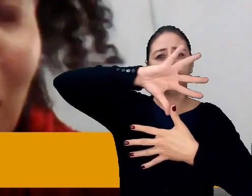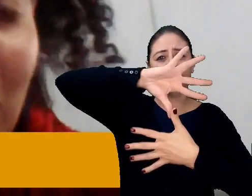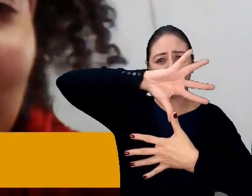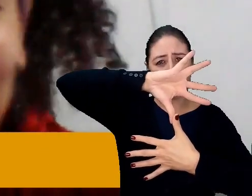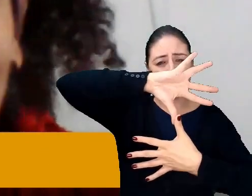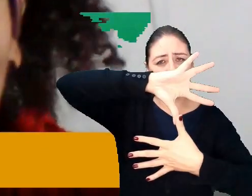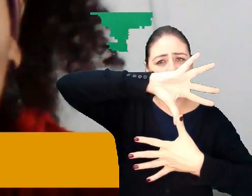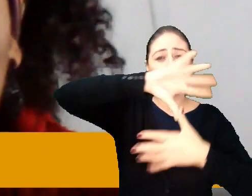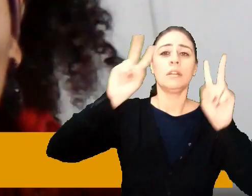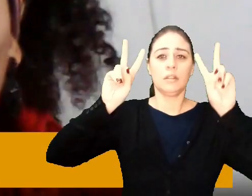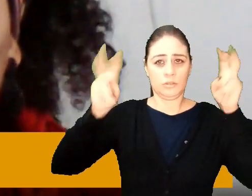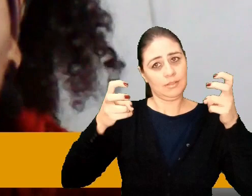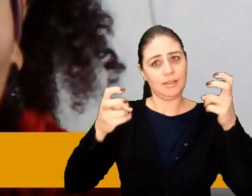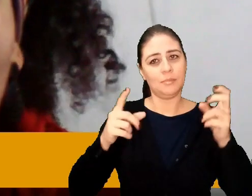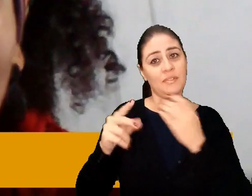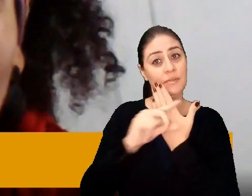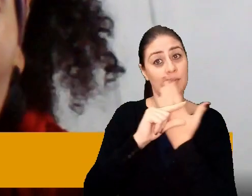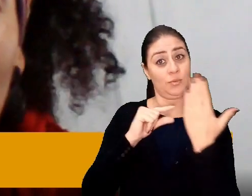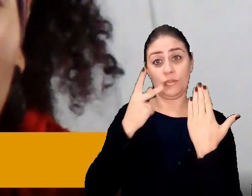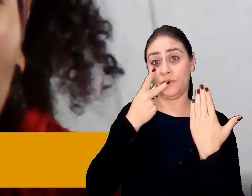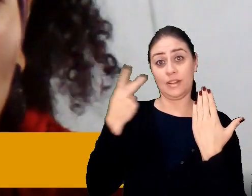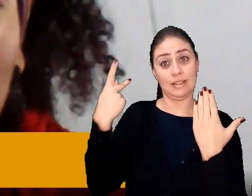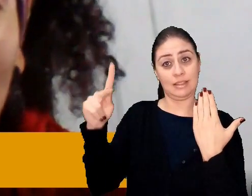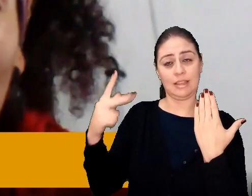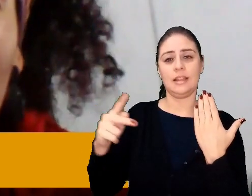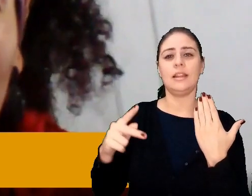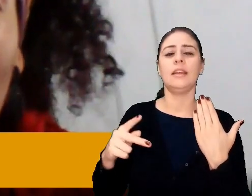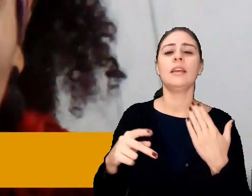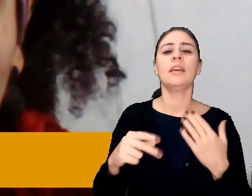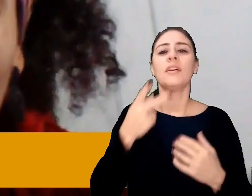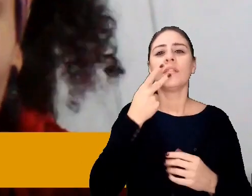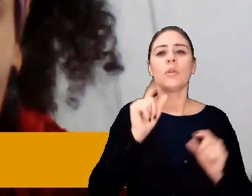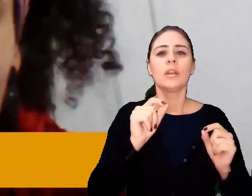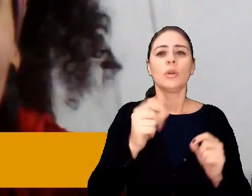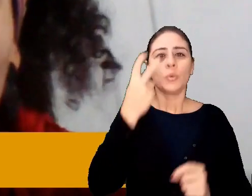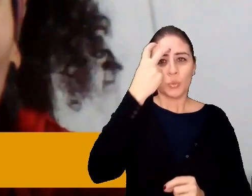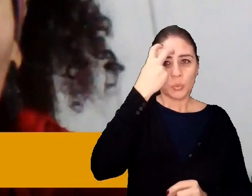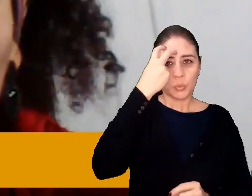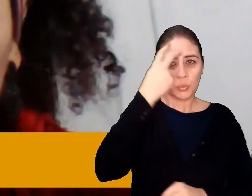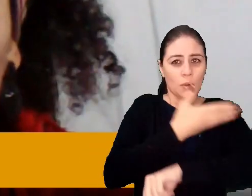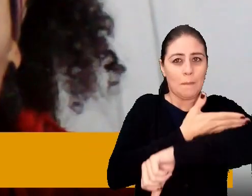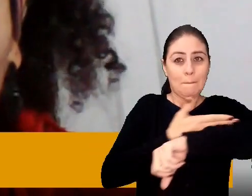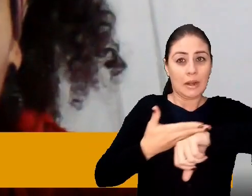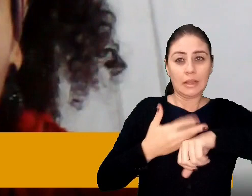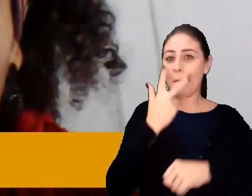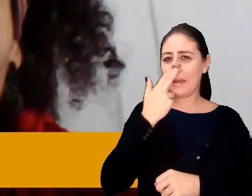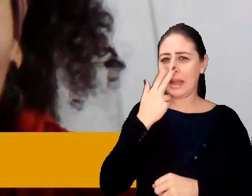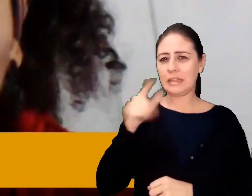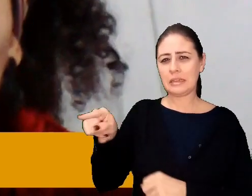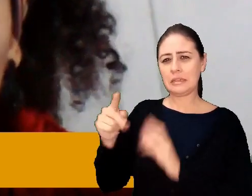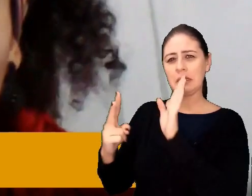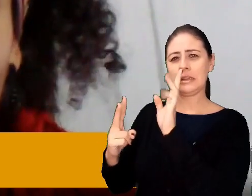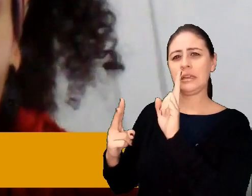né? Porque isso fala dele, a cultura dominante consente em ver nos índios um objeto de estudo,